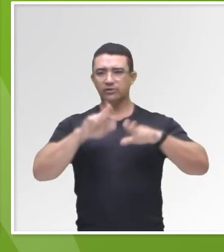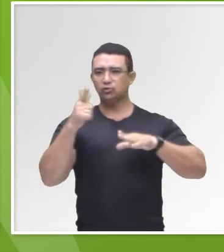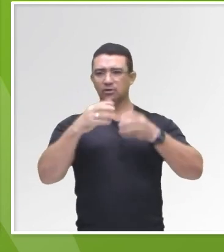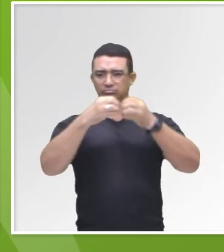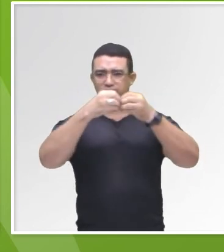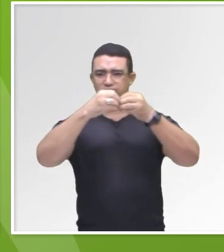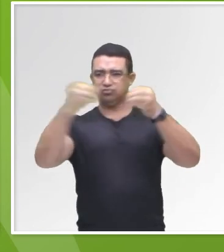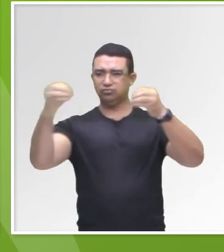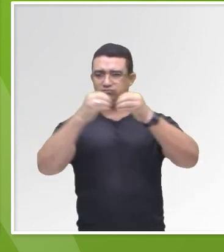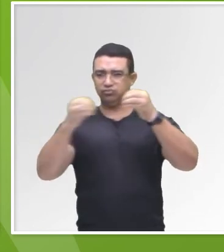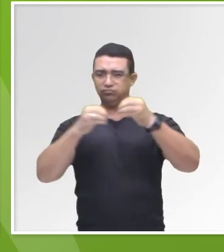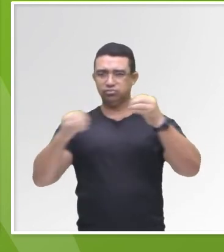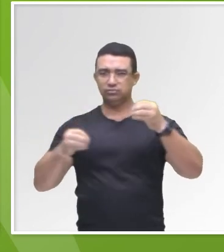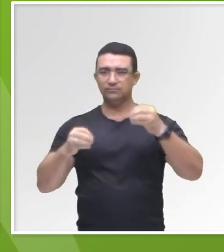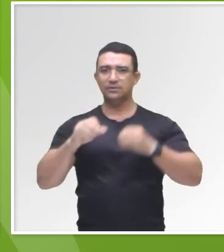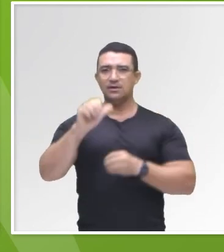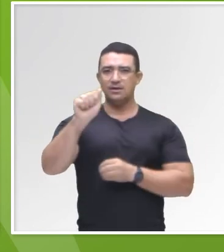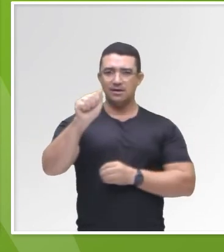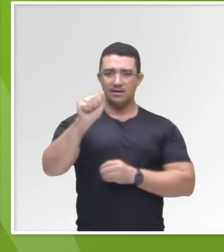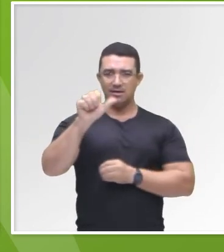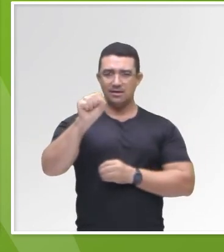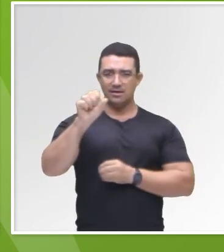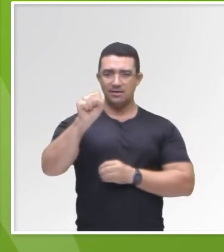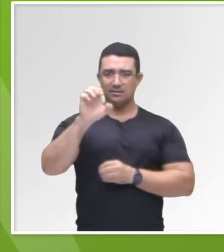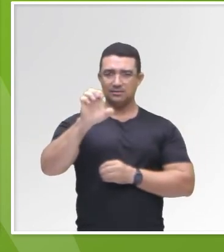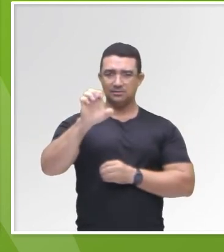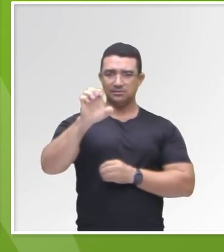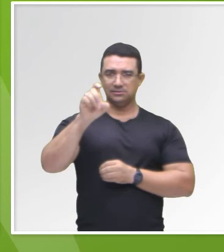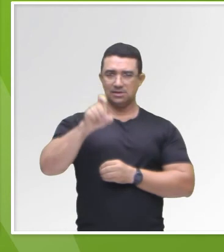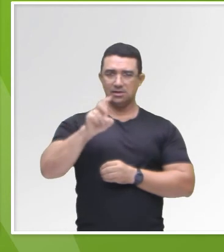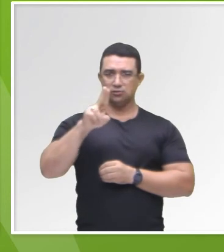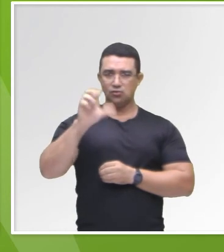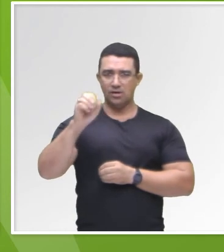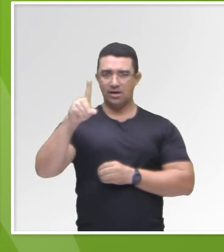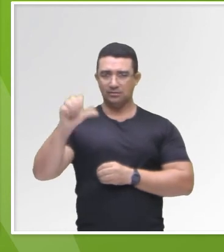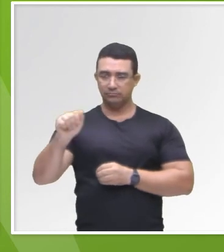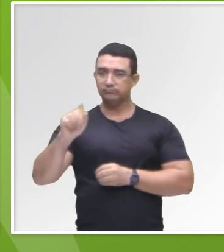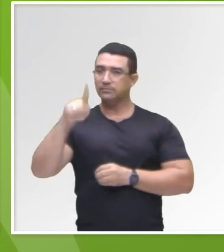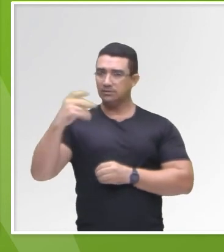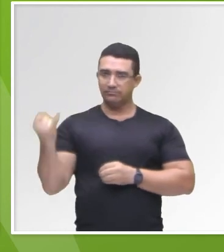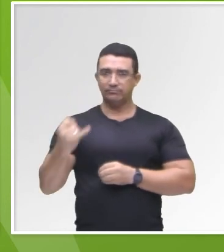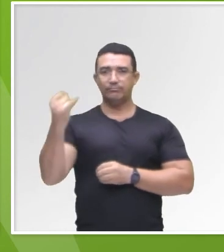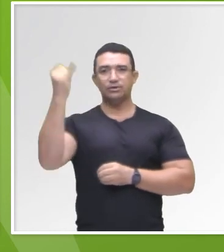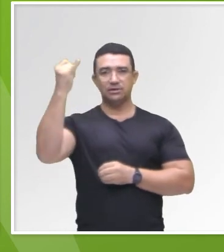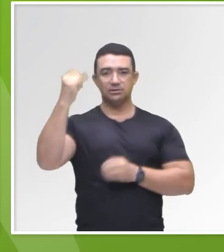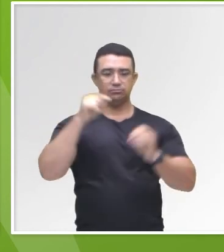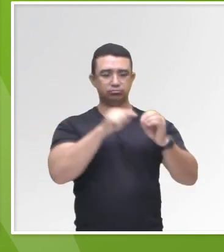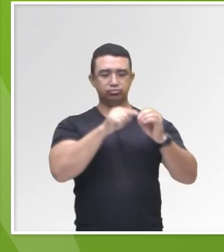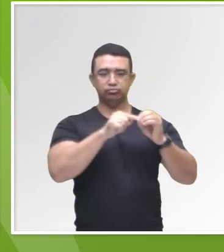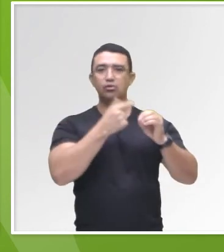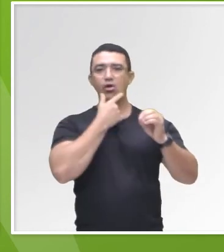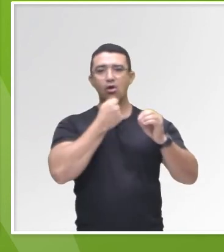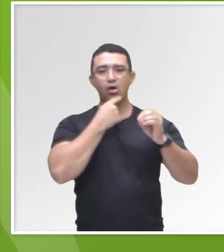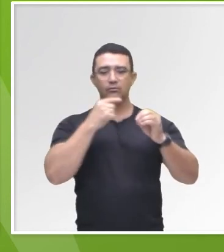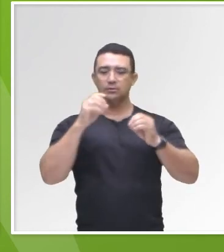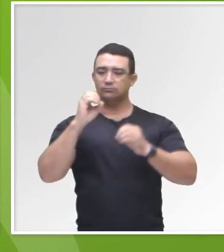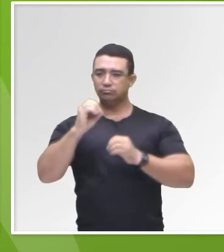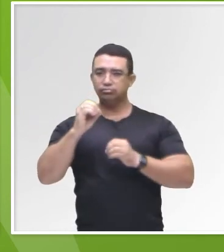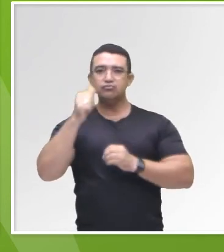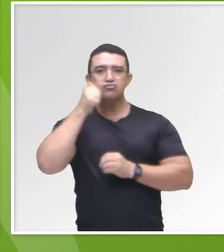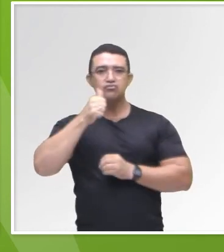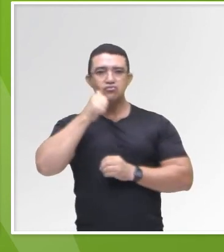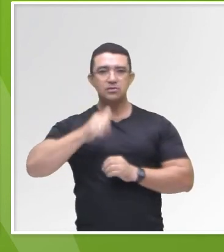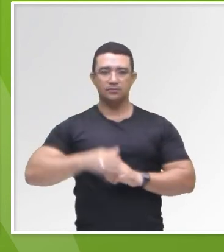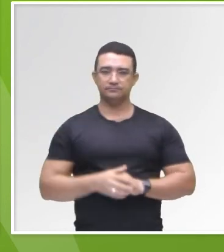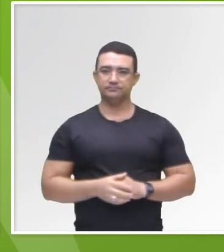certo? Gameta feminino e gameta feminino, que é importante para a fecundação, né? Nesse caso da reprodução sexuada.